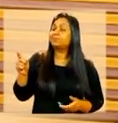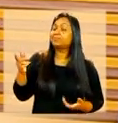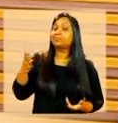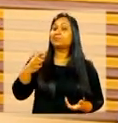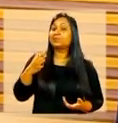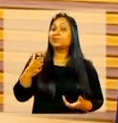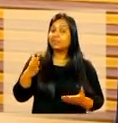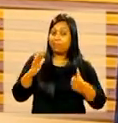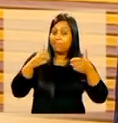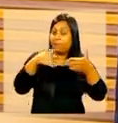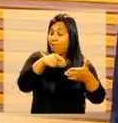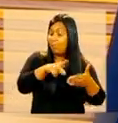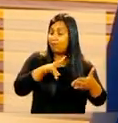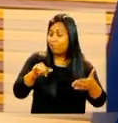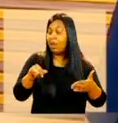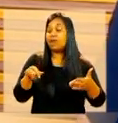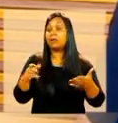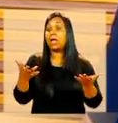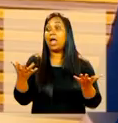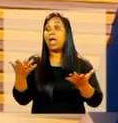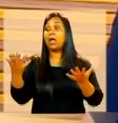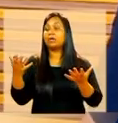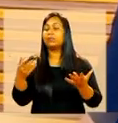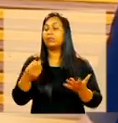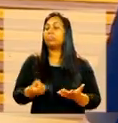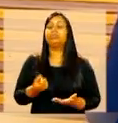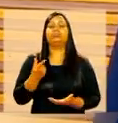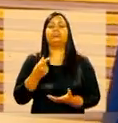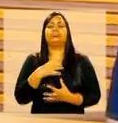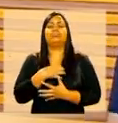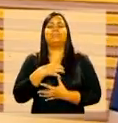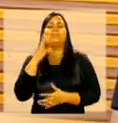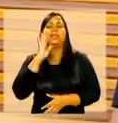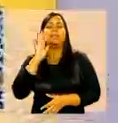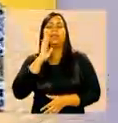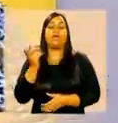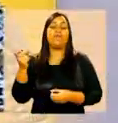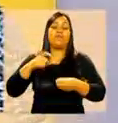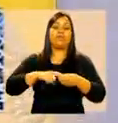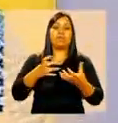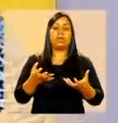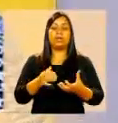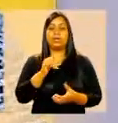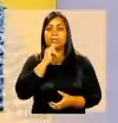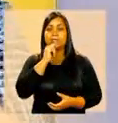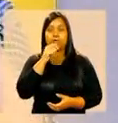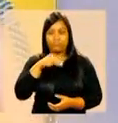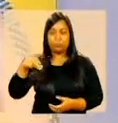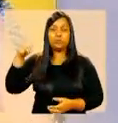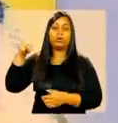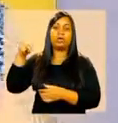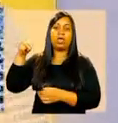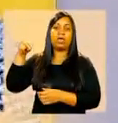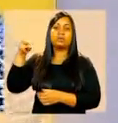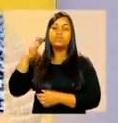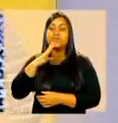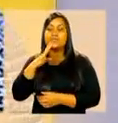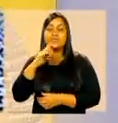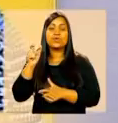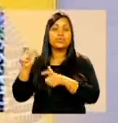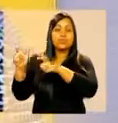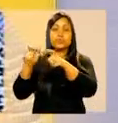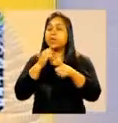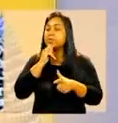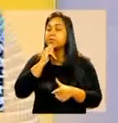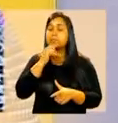está mirando? E qual que é um que você falou, nossa, que legal, quero voltar? Eu vou para o Nordeste. Vou conhecer alguns lugares que eu